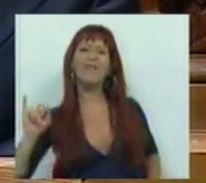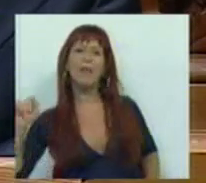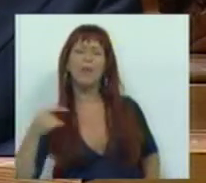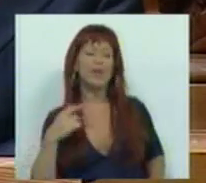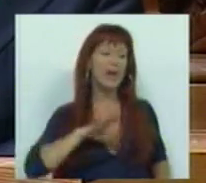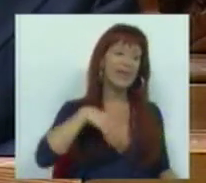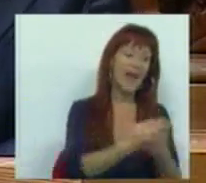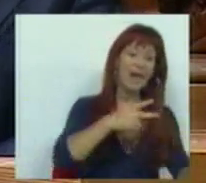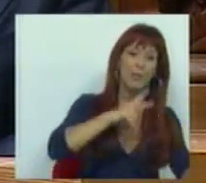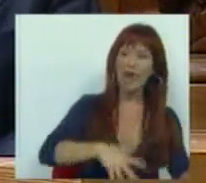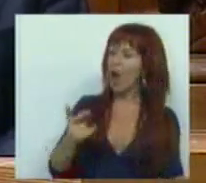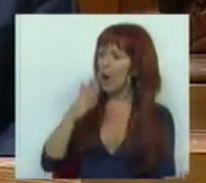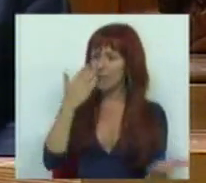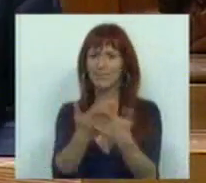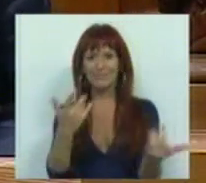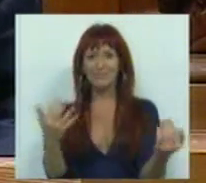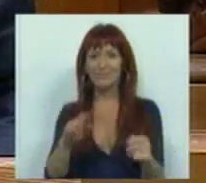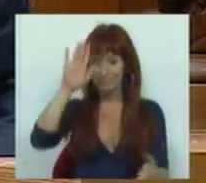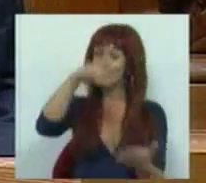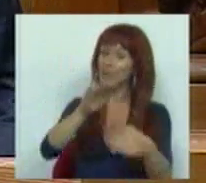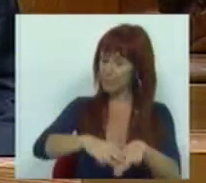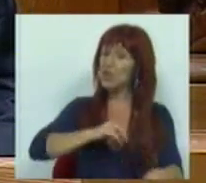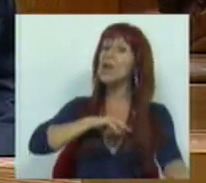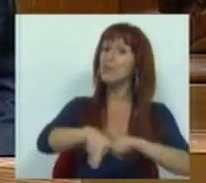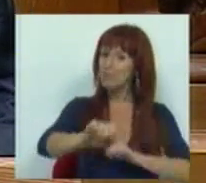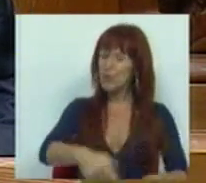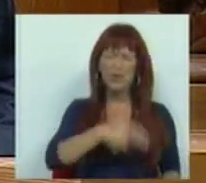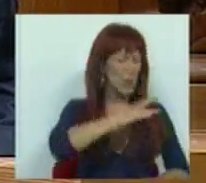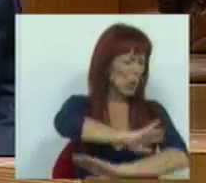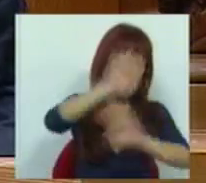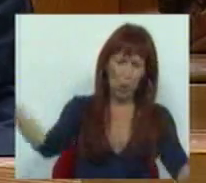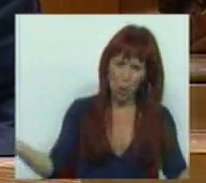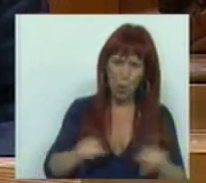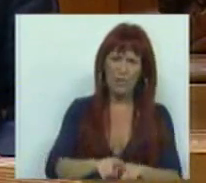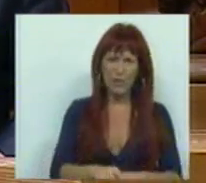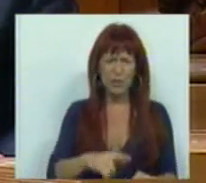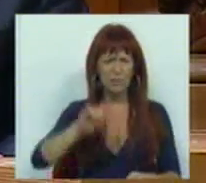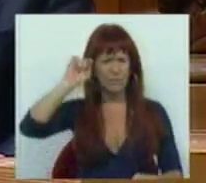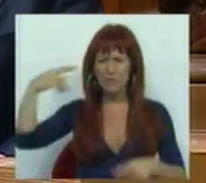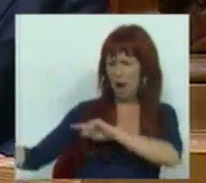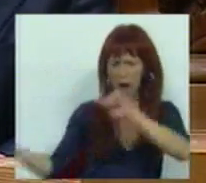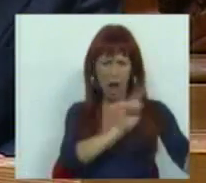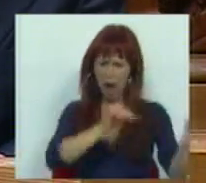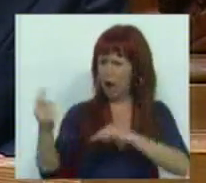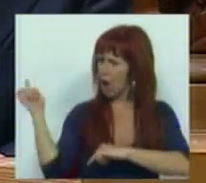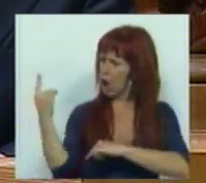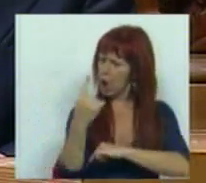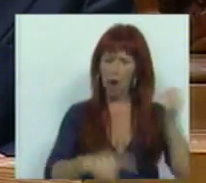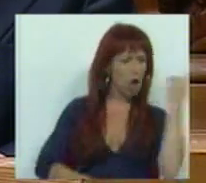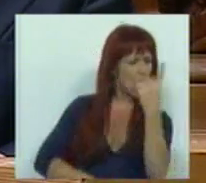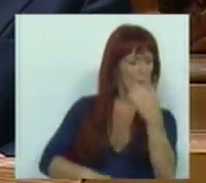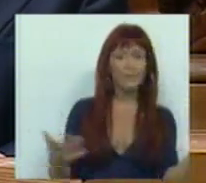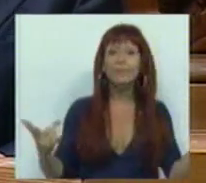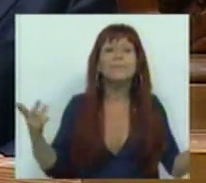para Portugal e agora, perante a evidência das consequências destas políticas desgraçadas, digladiam-se e acusam-se mutuamente.